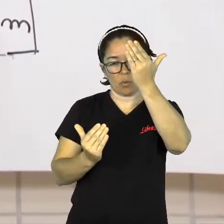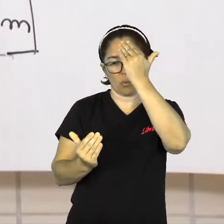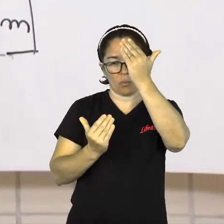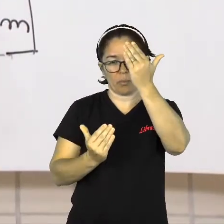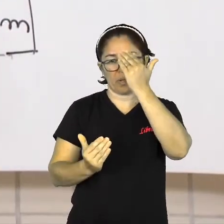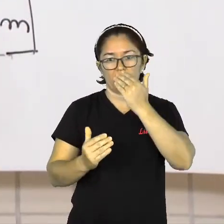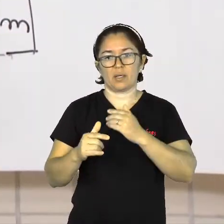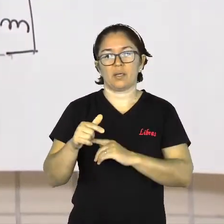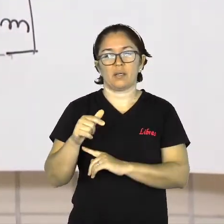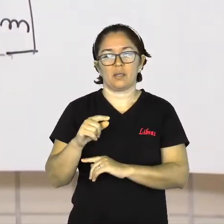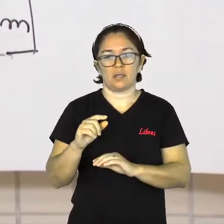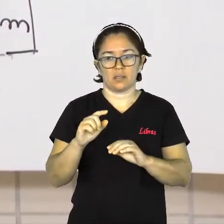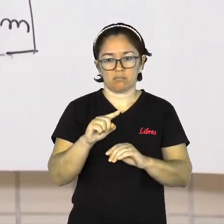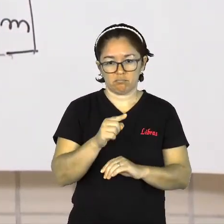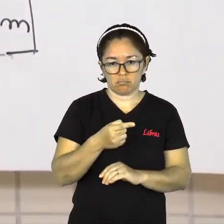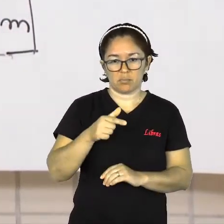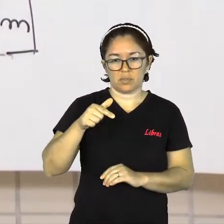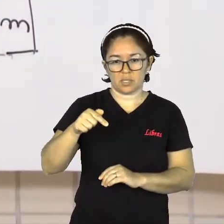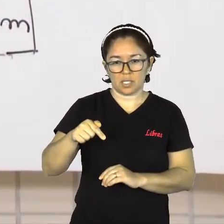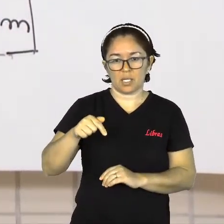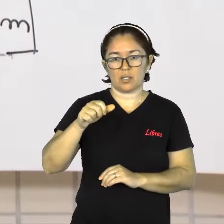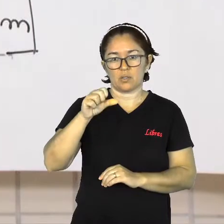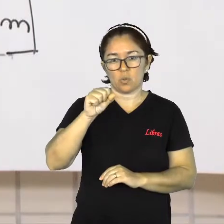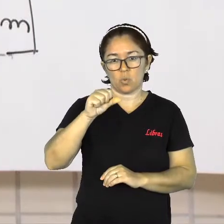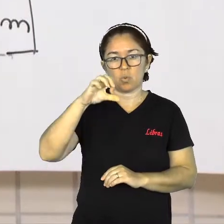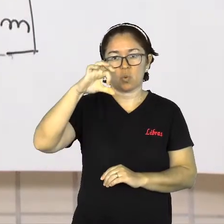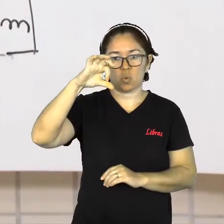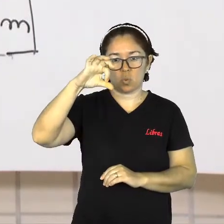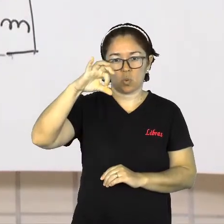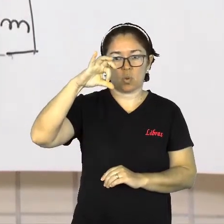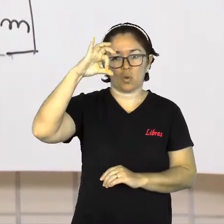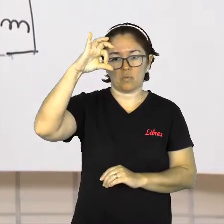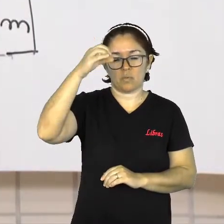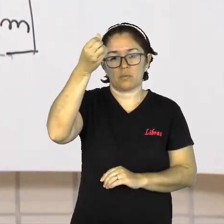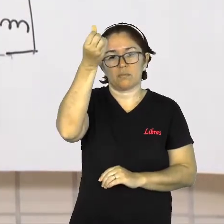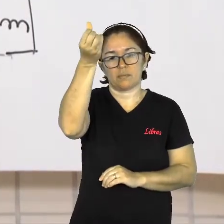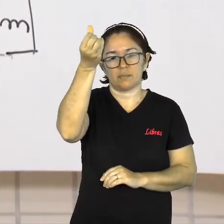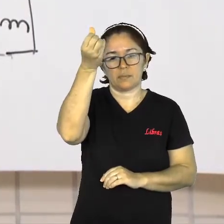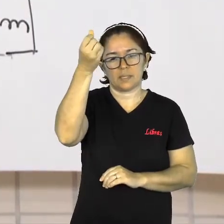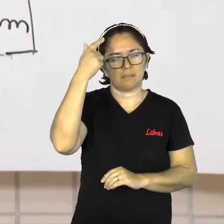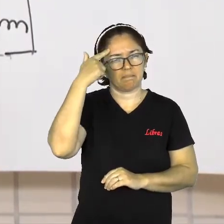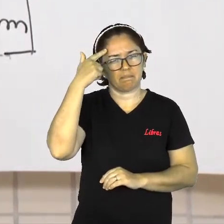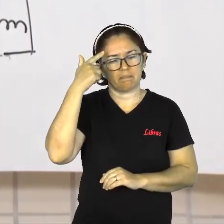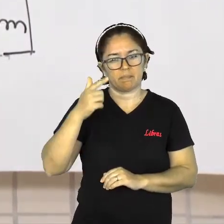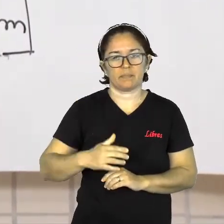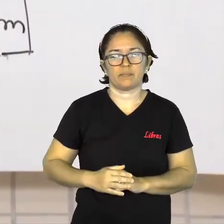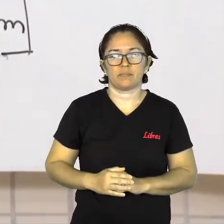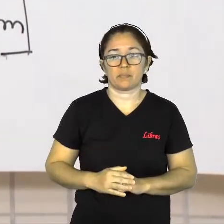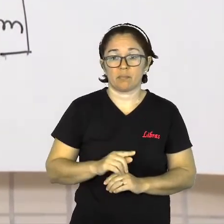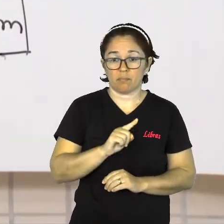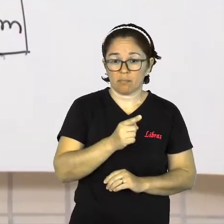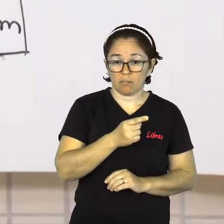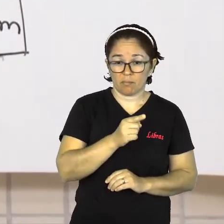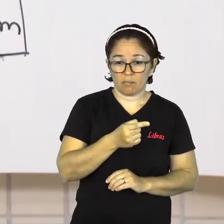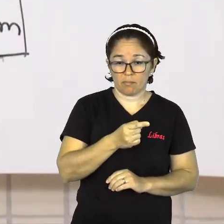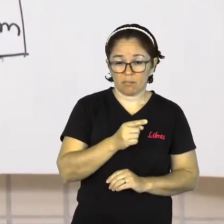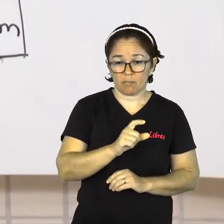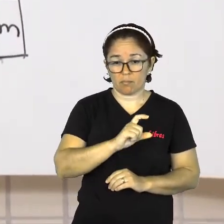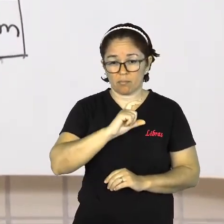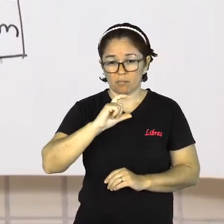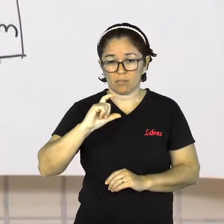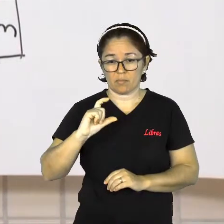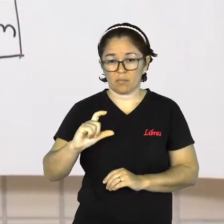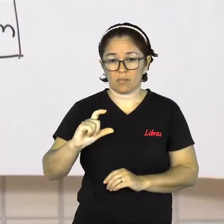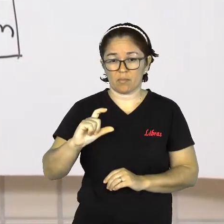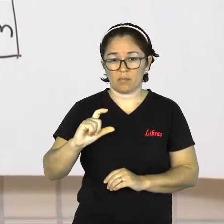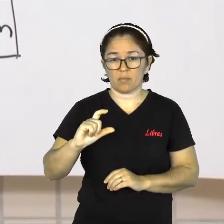o 7, aqui eu tenho o 8, aqui eu tenho o 9 e o 6. Então, após o Eugênio, quem é